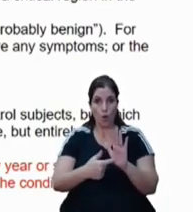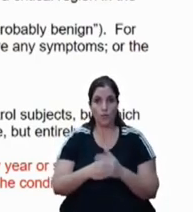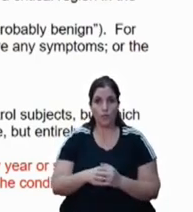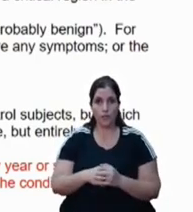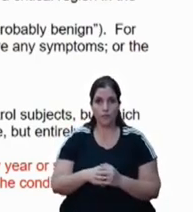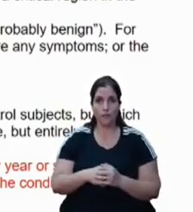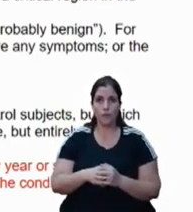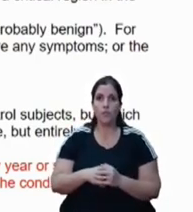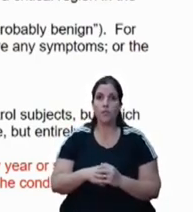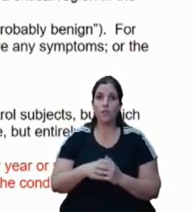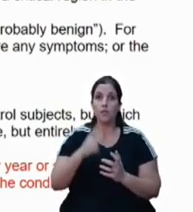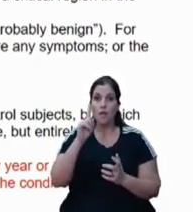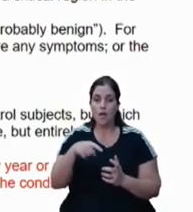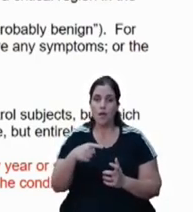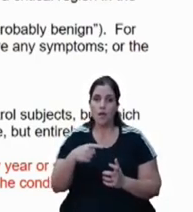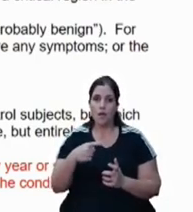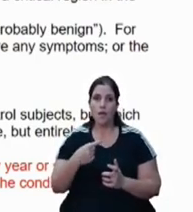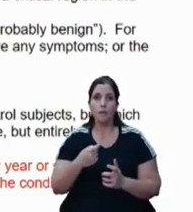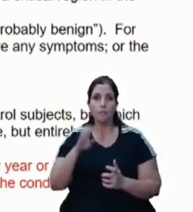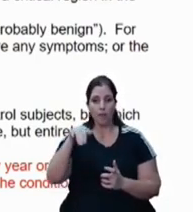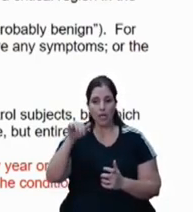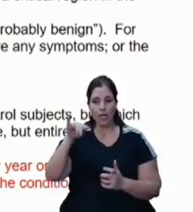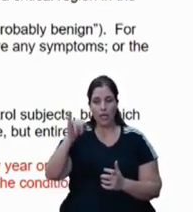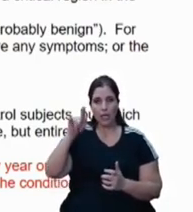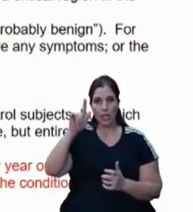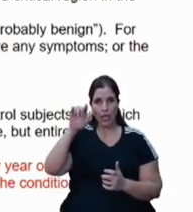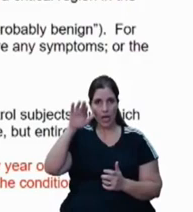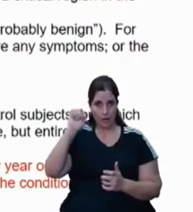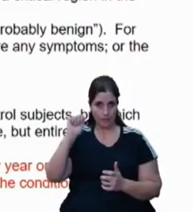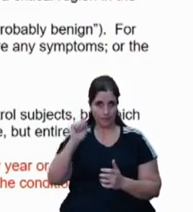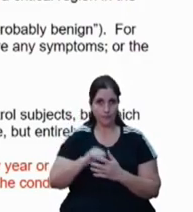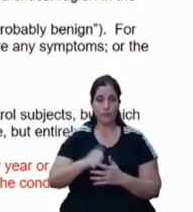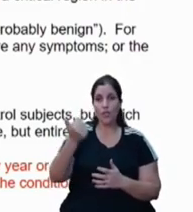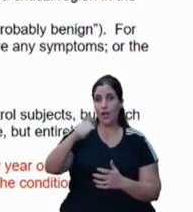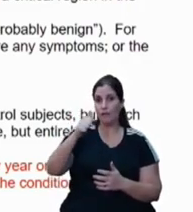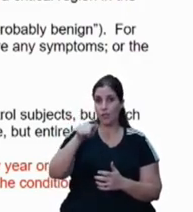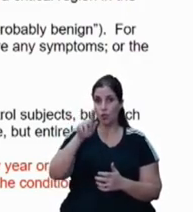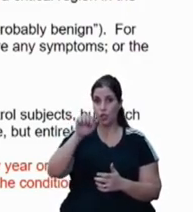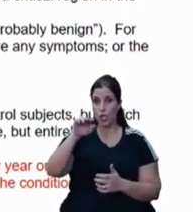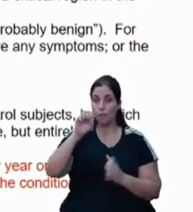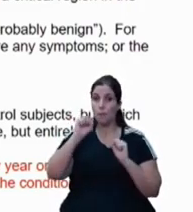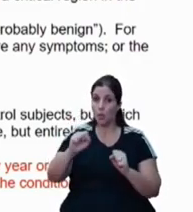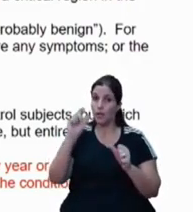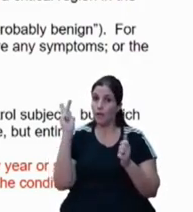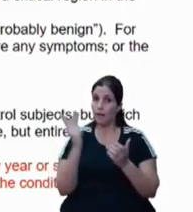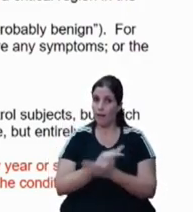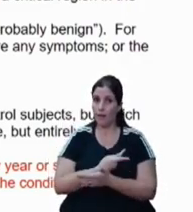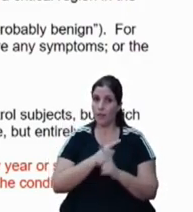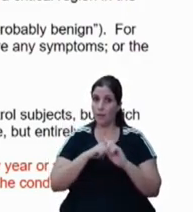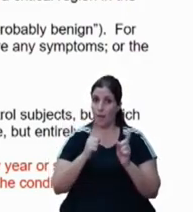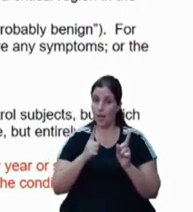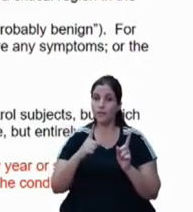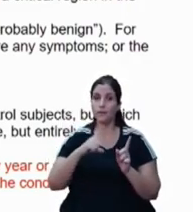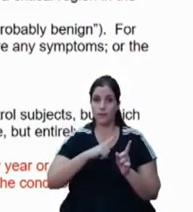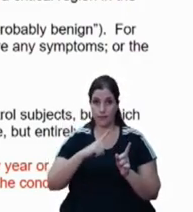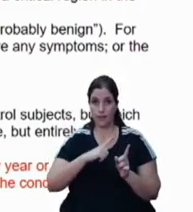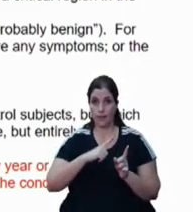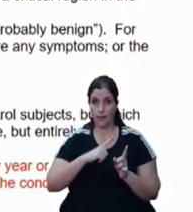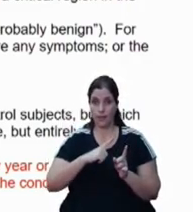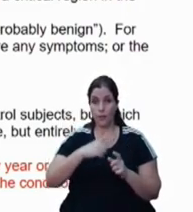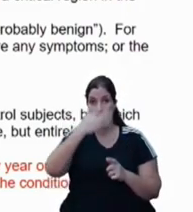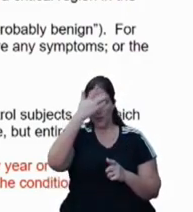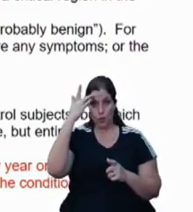provavelmente benigna. Por exemplo, a variação do gene pode ser rara, mas está presente em alguns